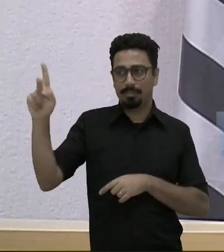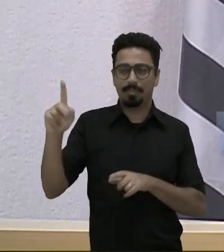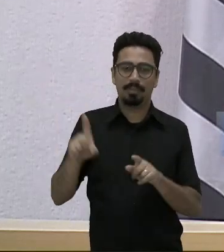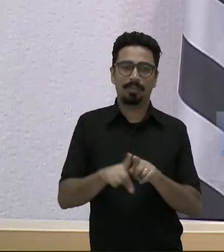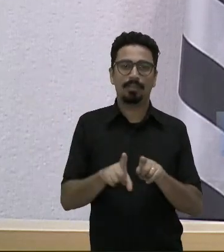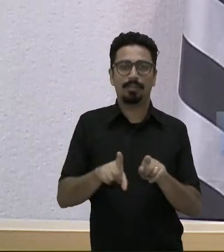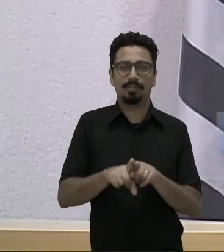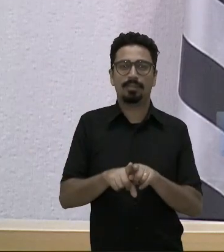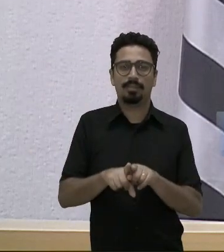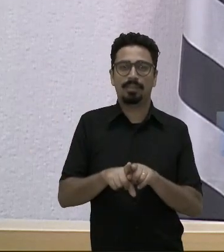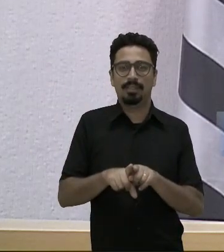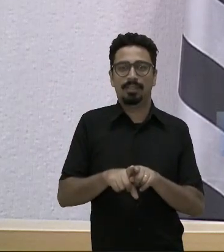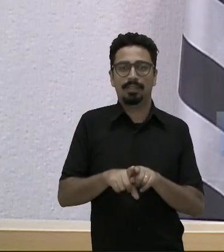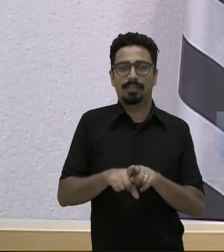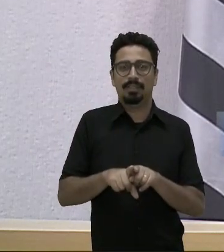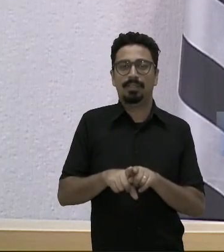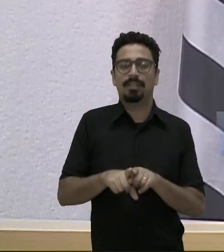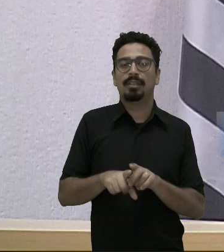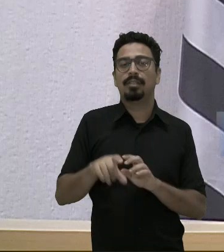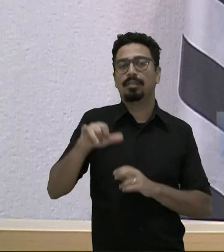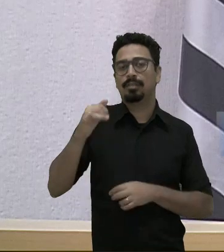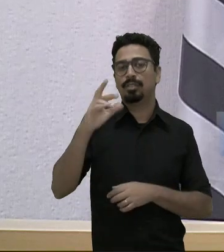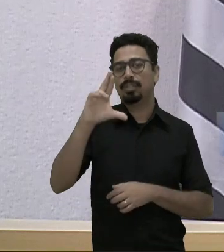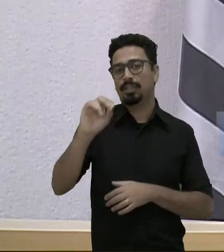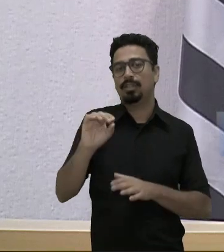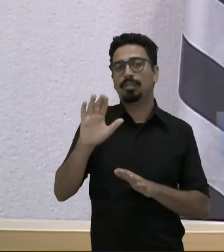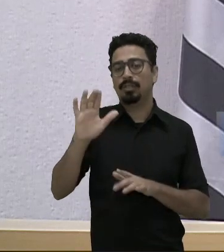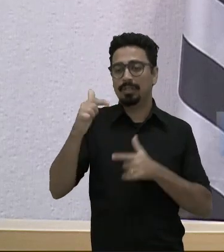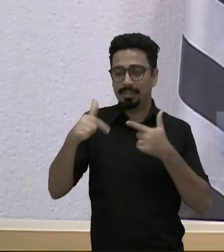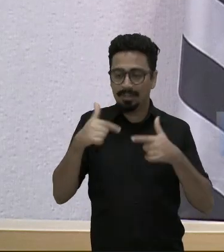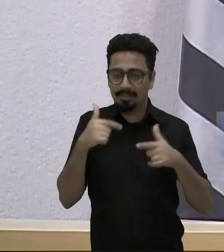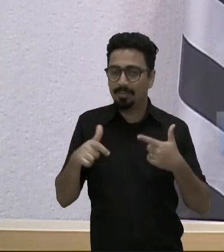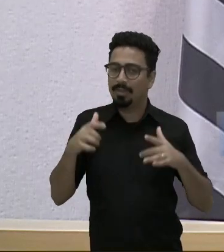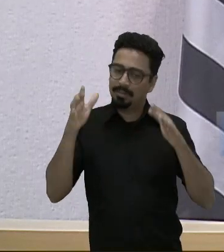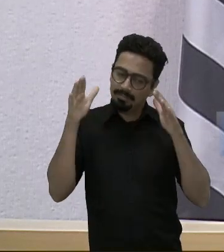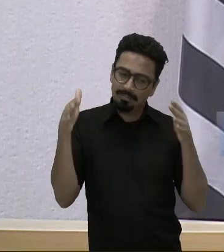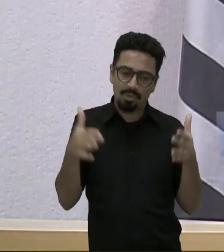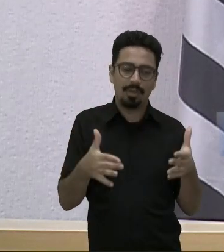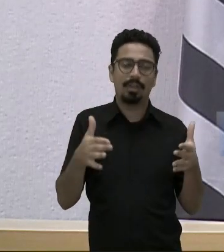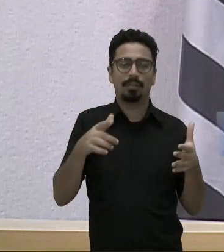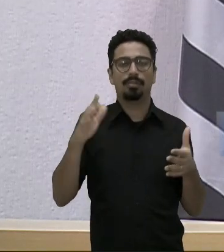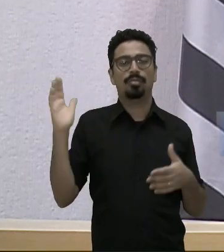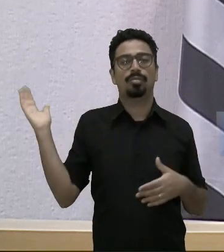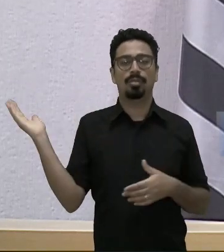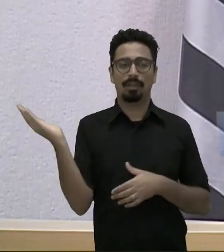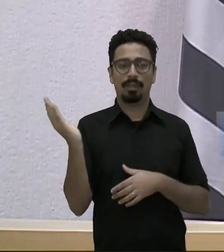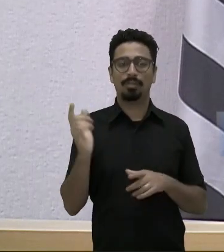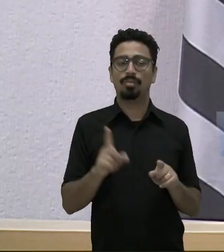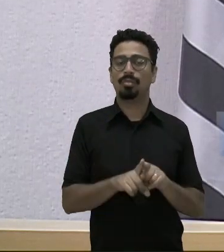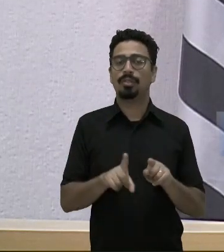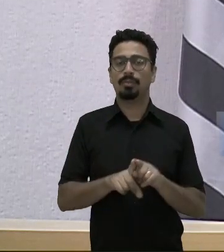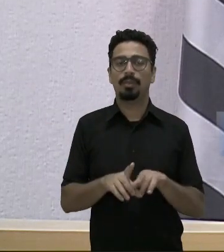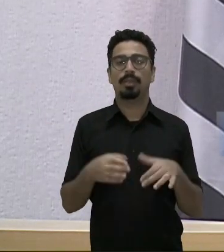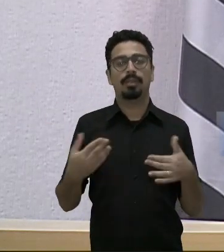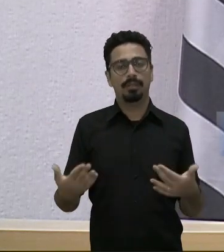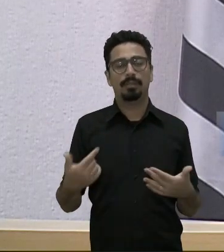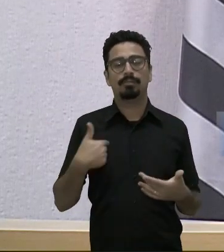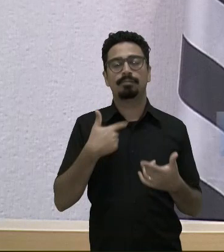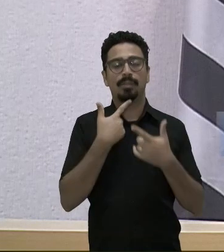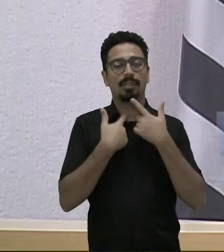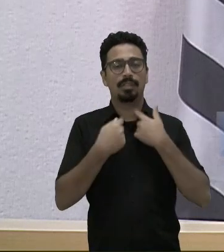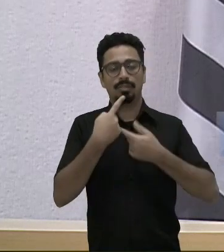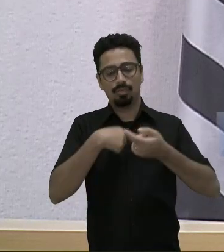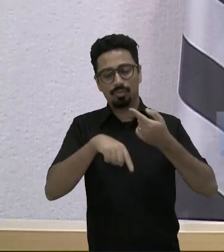garotinho de pouco cabelo que está aí, que é o Jairo, mas que trabalha muito pela classe de vocês. Tá, então, assim, eu desejo